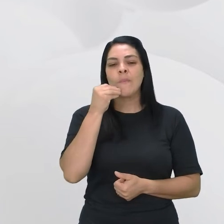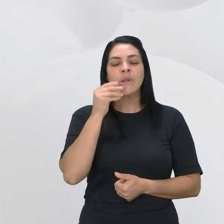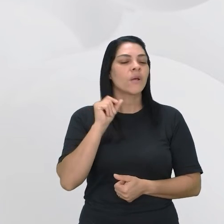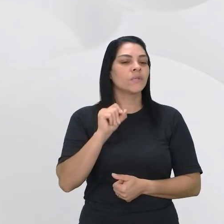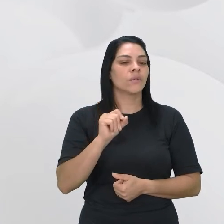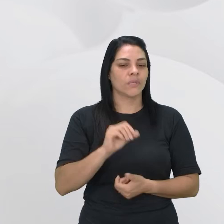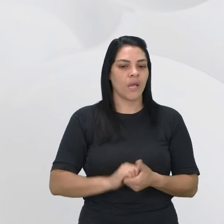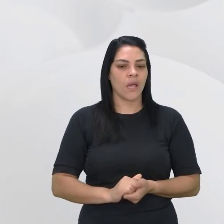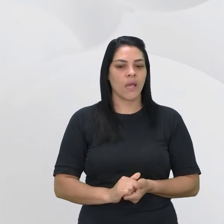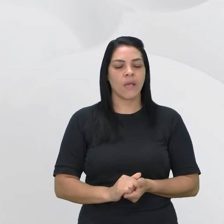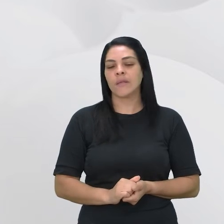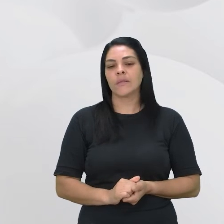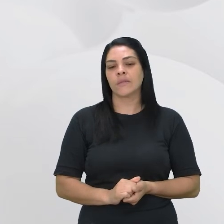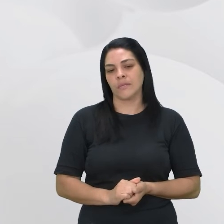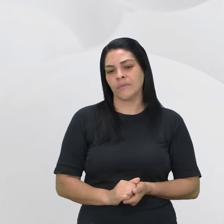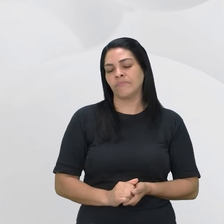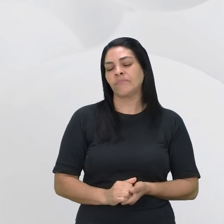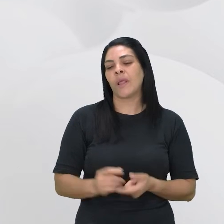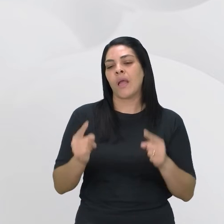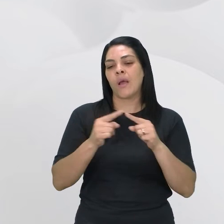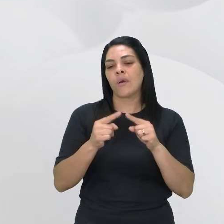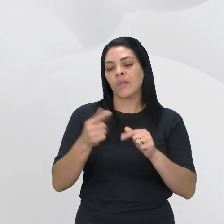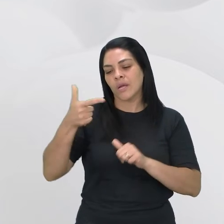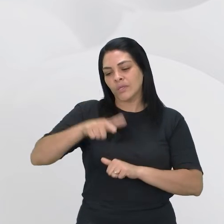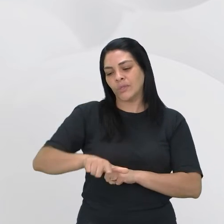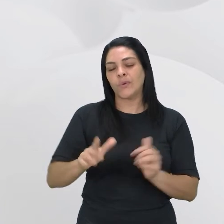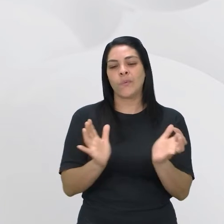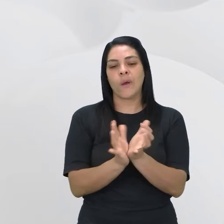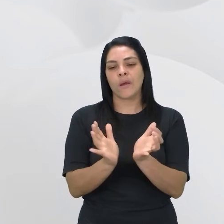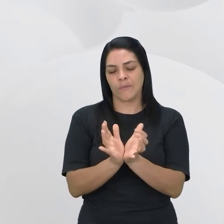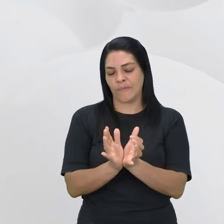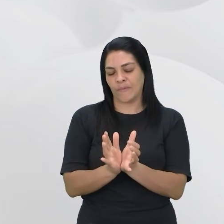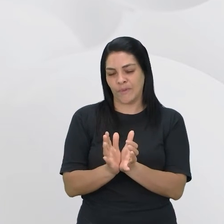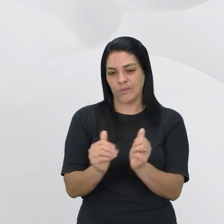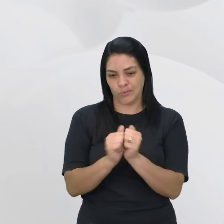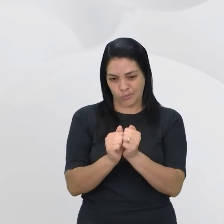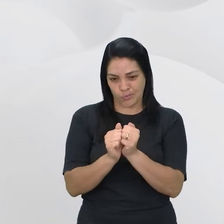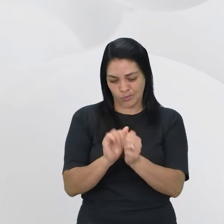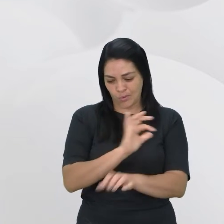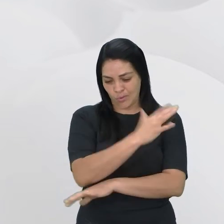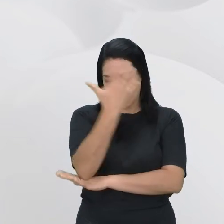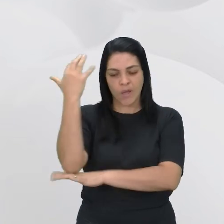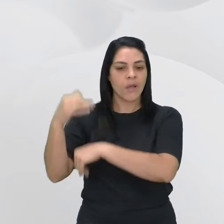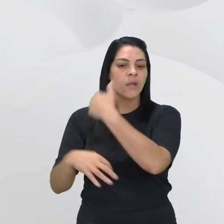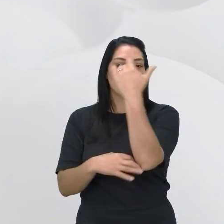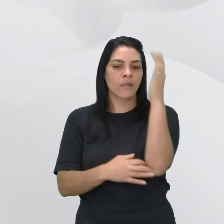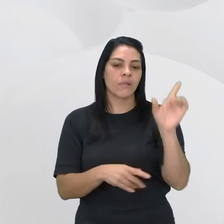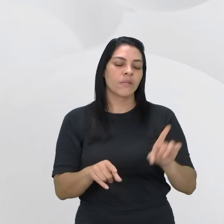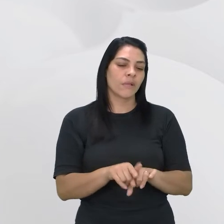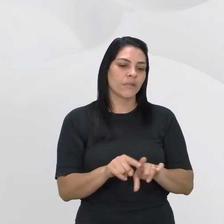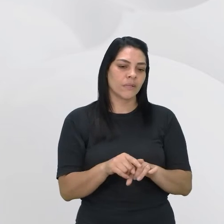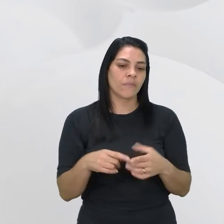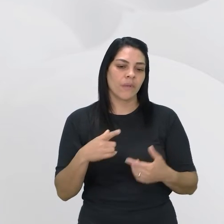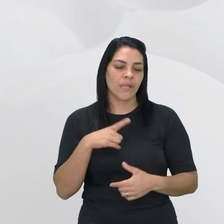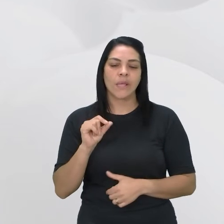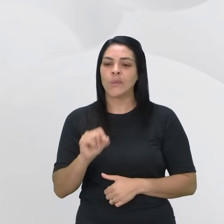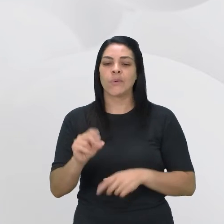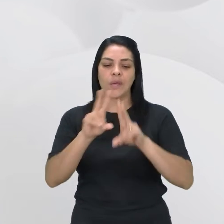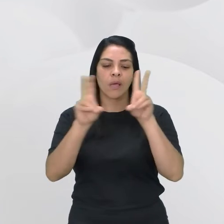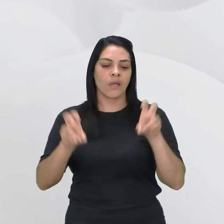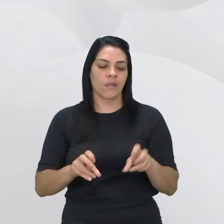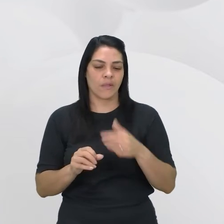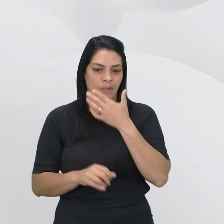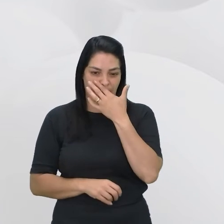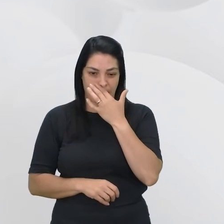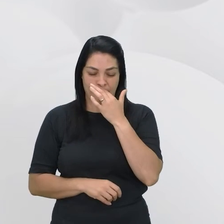de reconectar, né, as comunidades com a natureza e aí a pautar os temas da